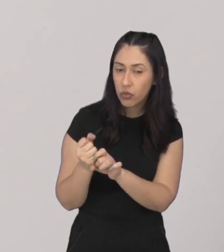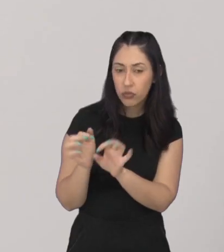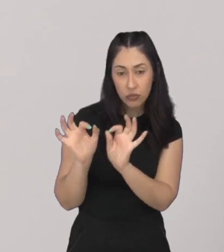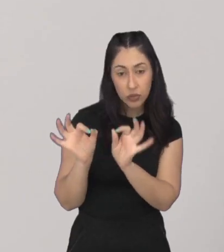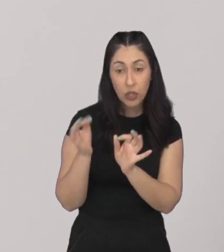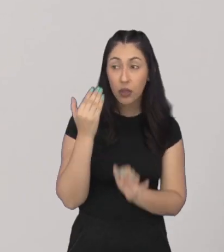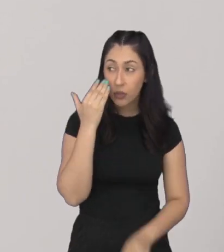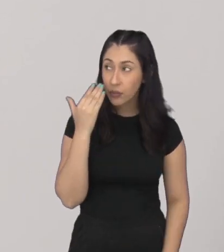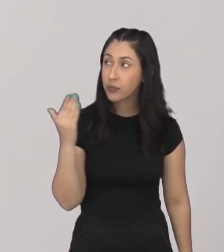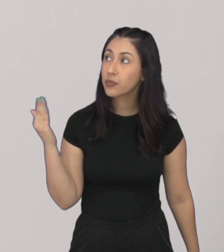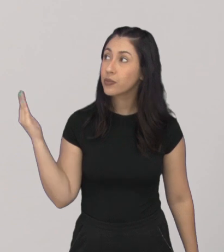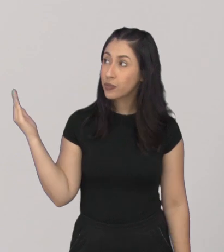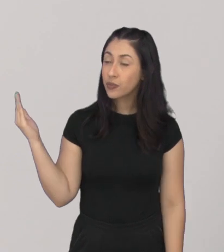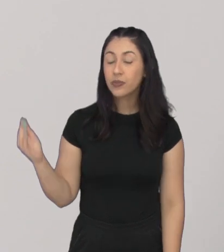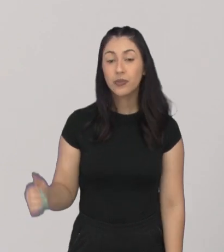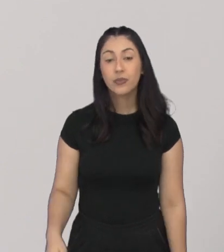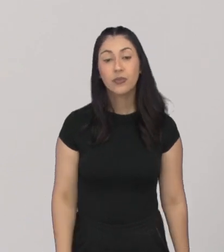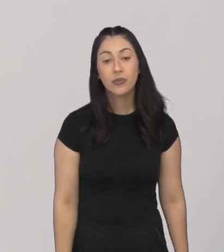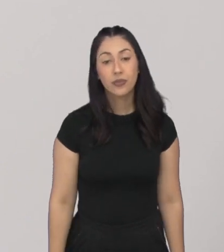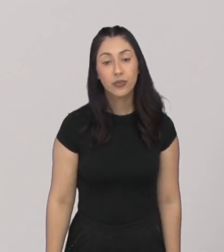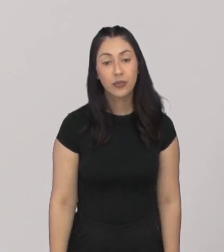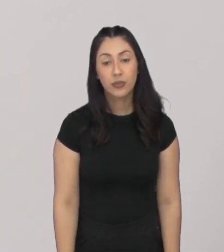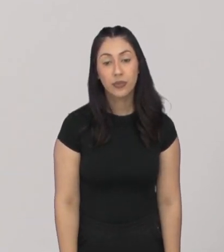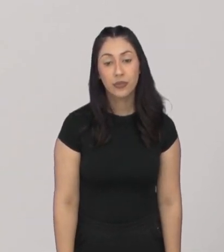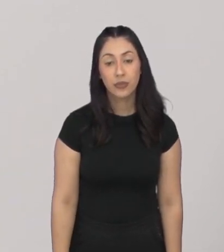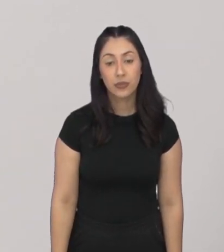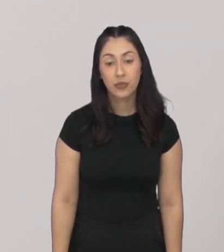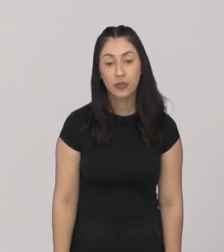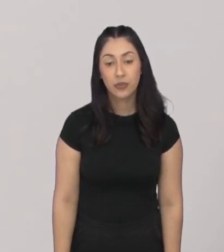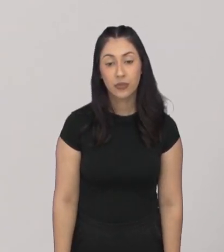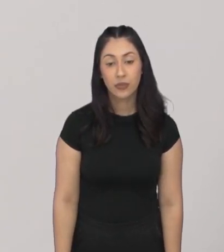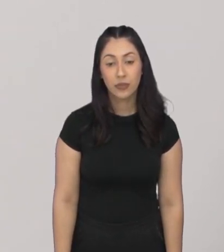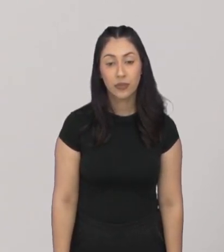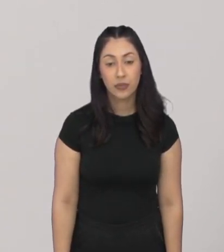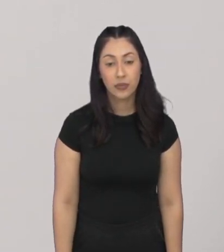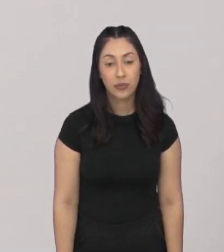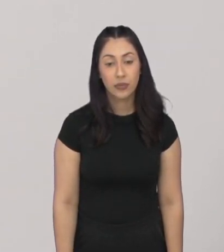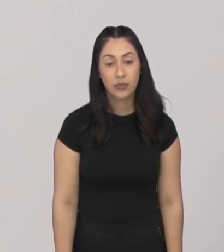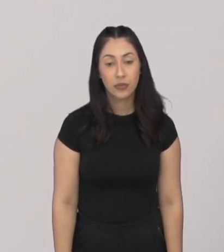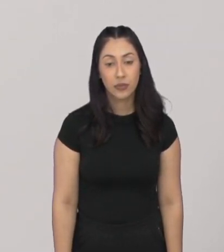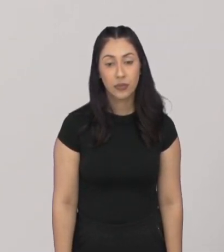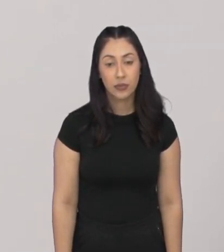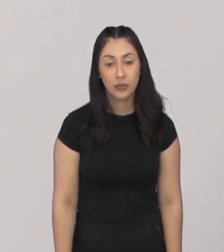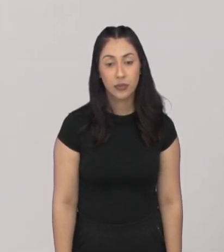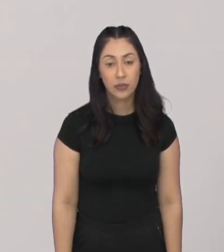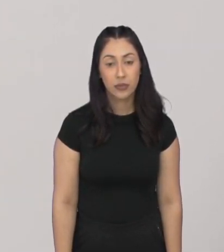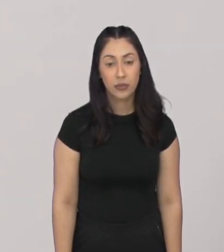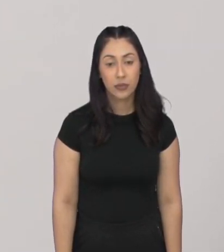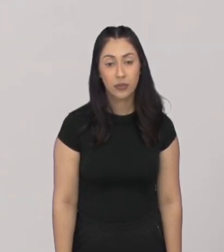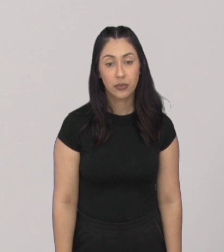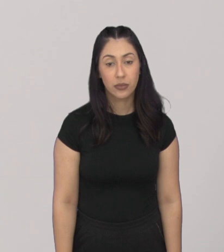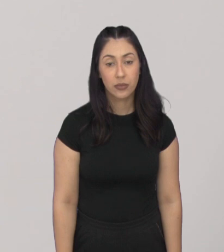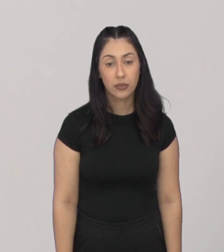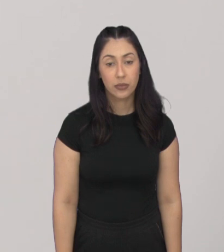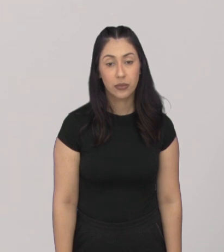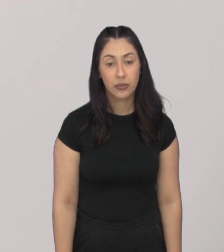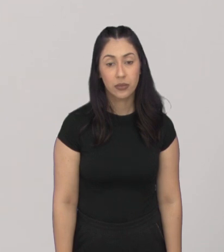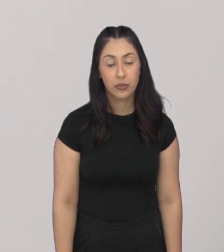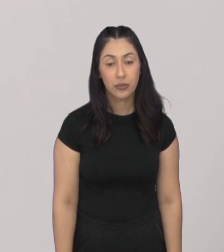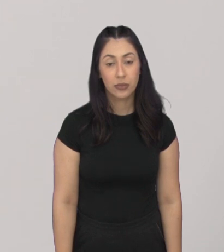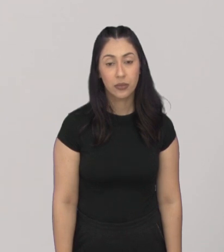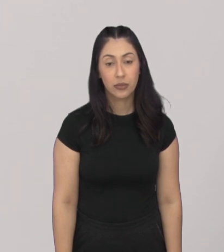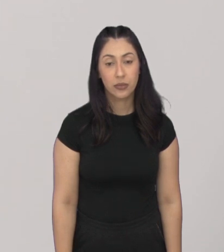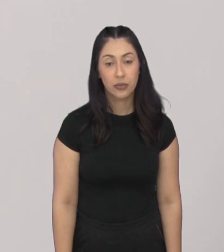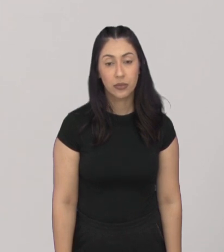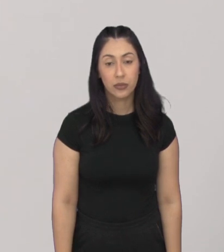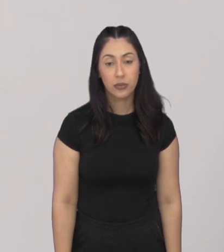aqui emprestado do 3, fica 2. Então 11 menos 6, 5. Depois